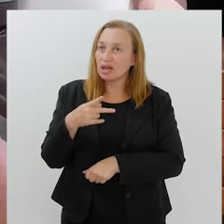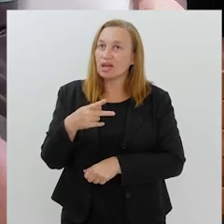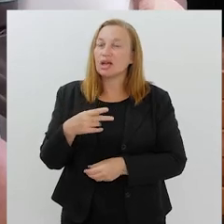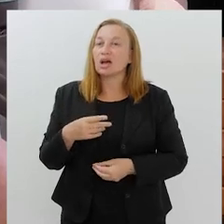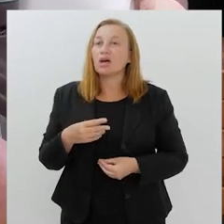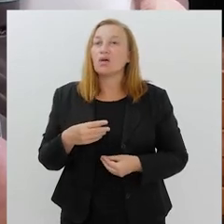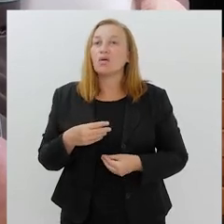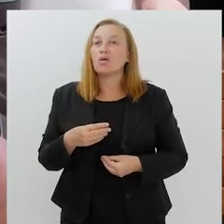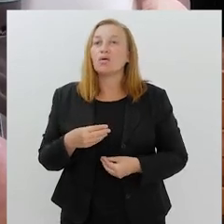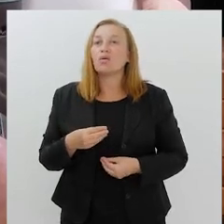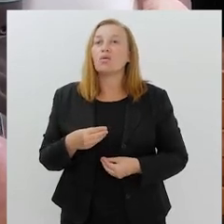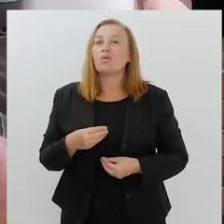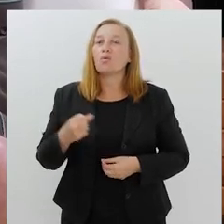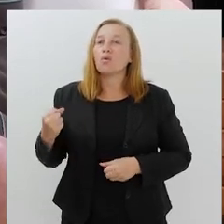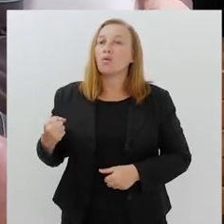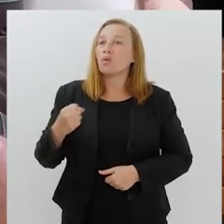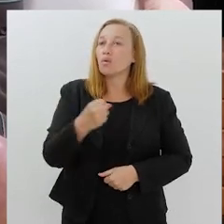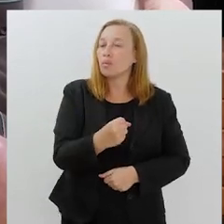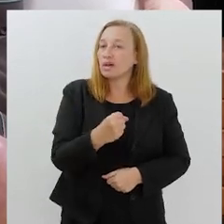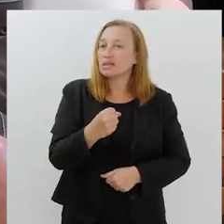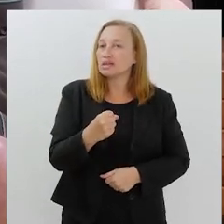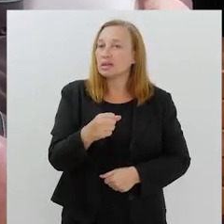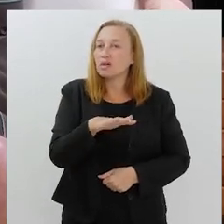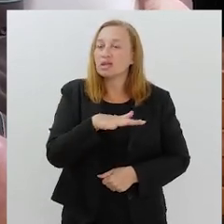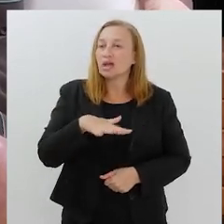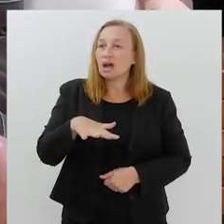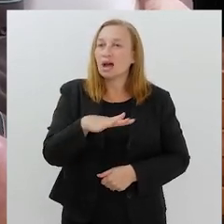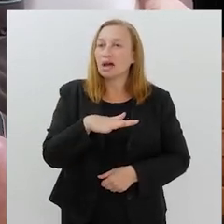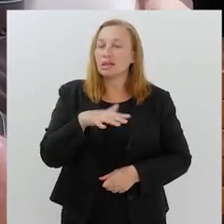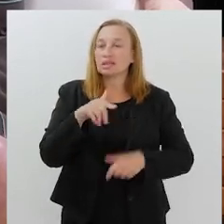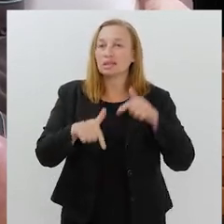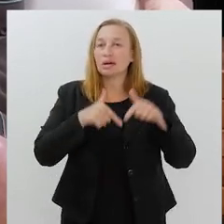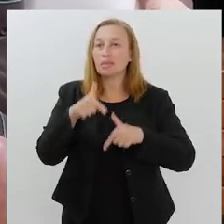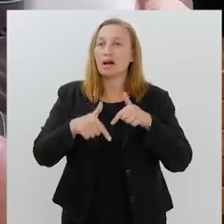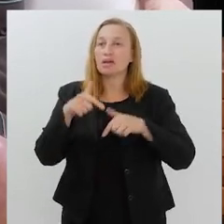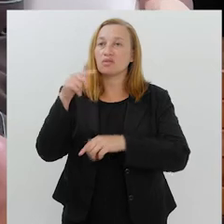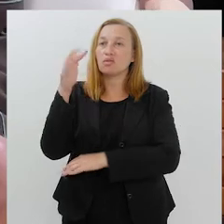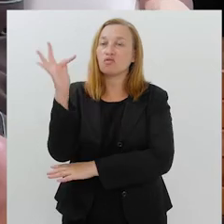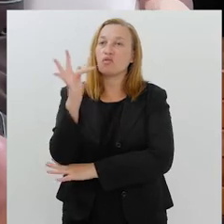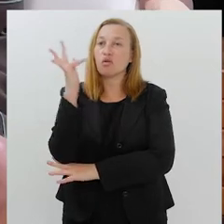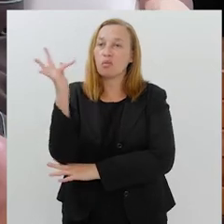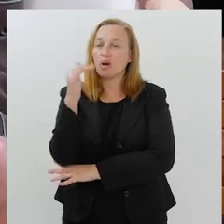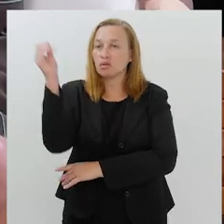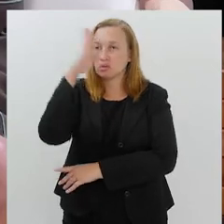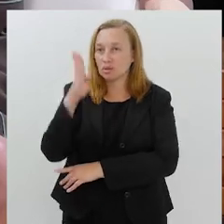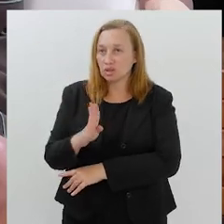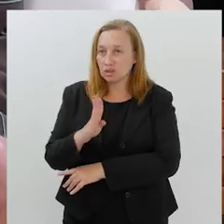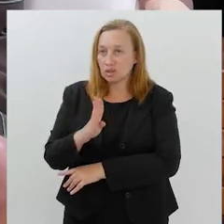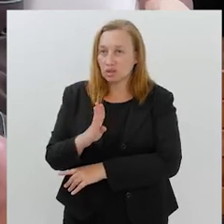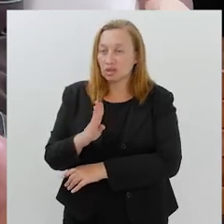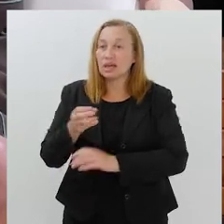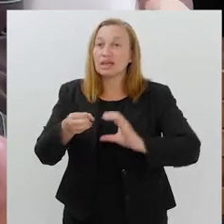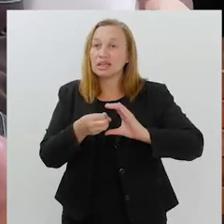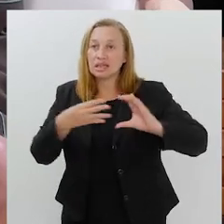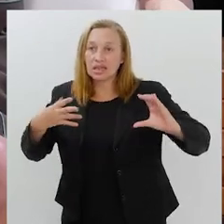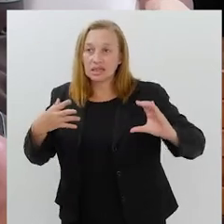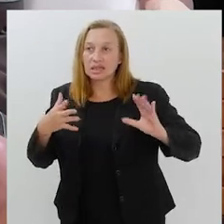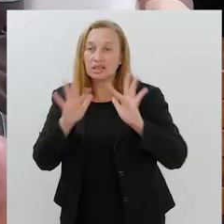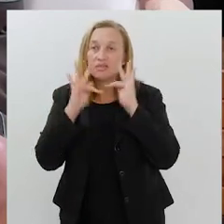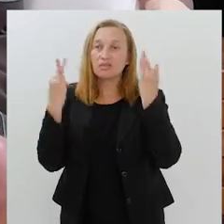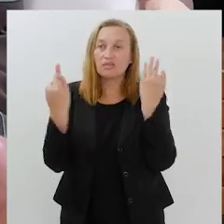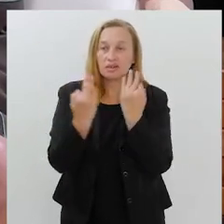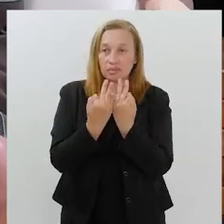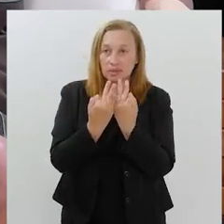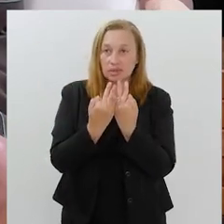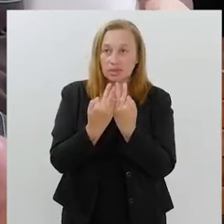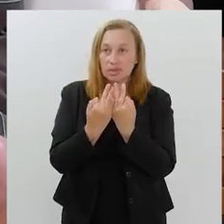demonstram como é que a ocupação do mercado formal de trabalho no Brasil guarda as suas características